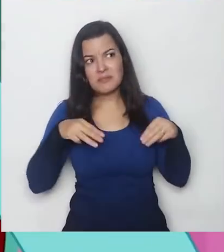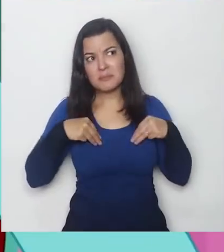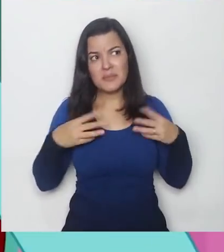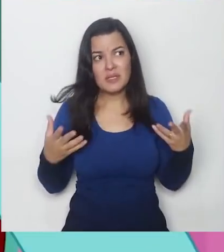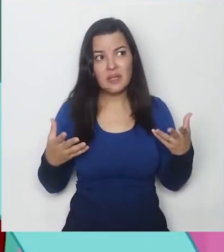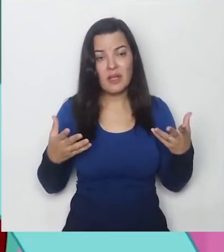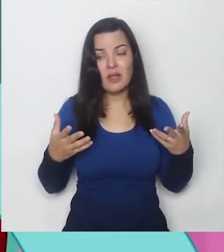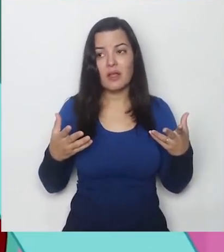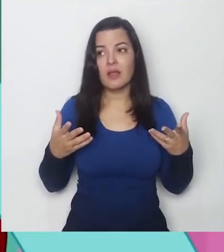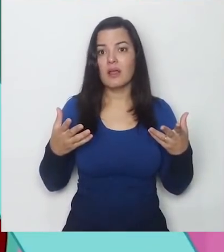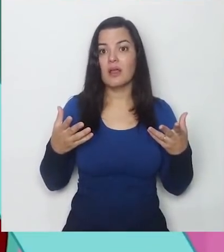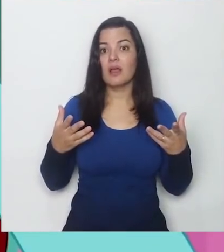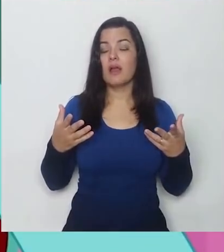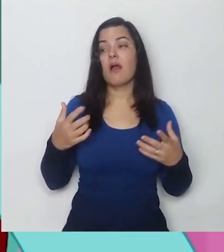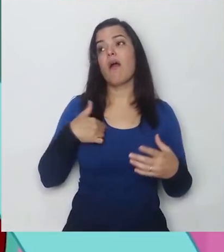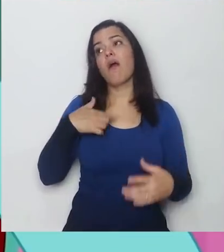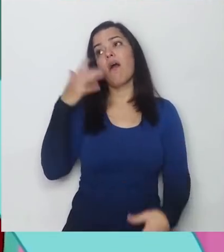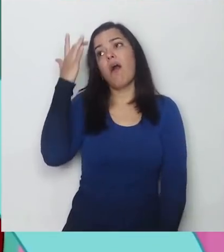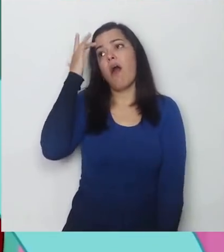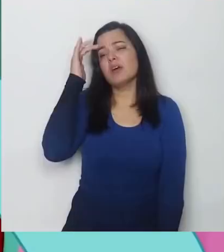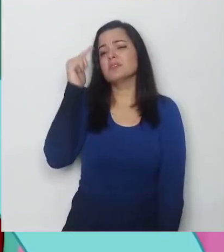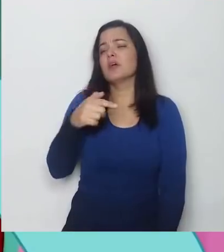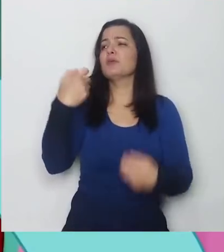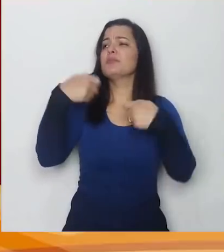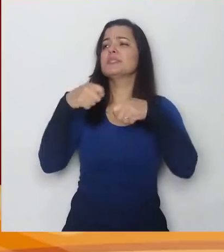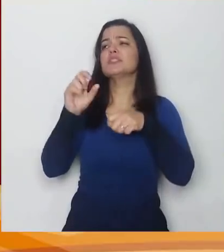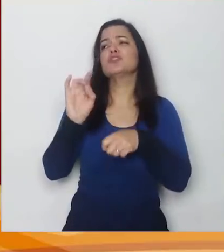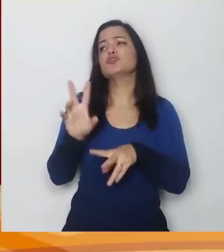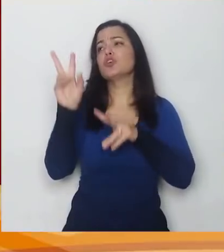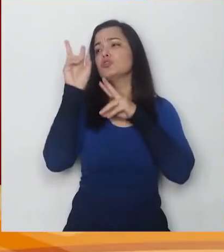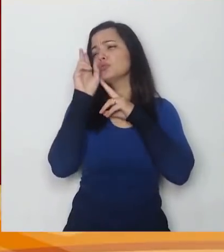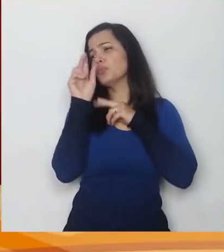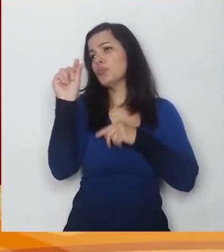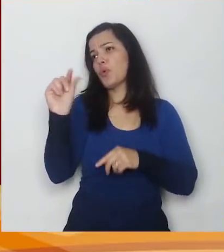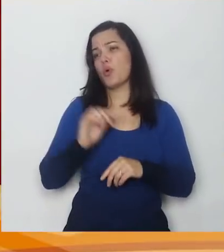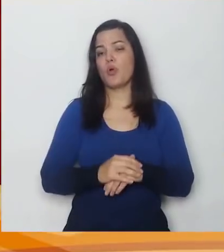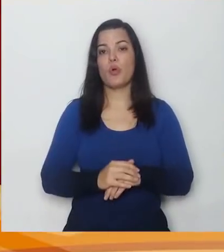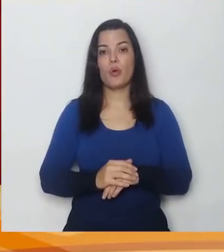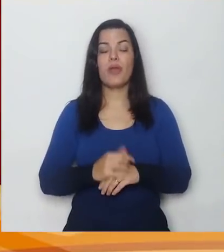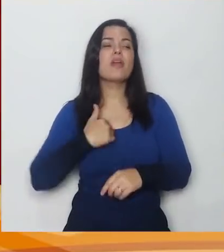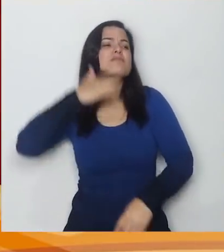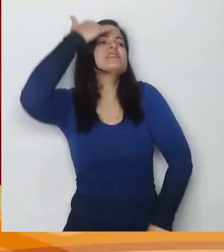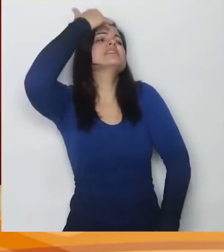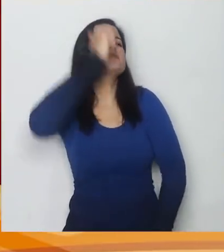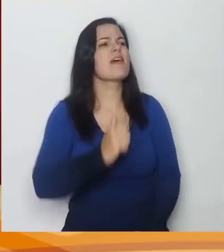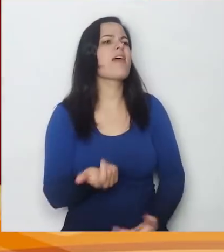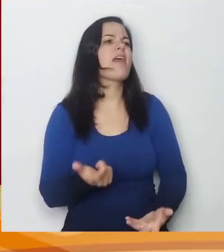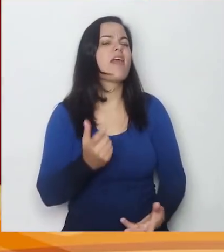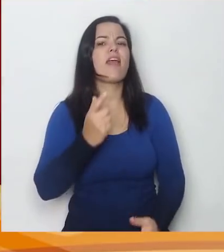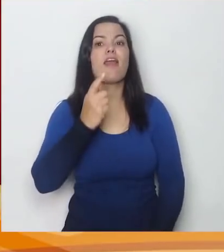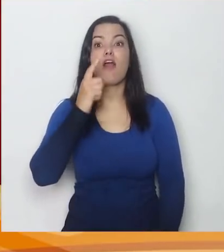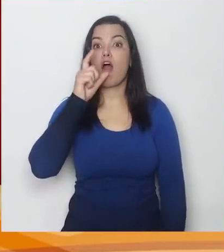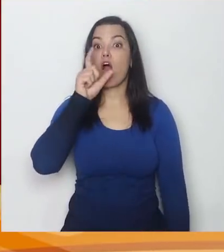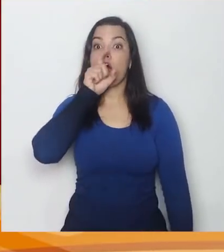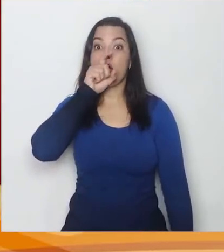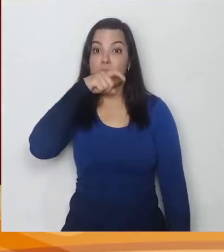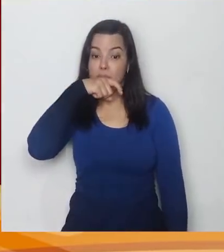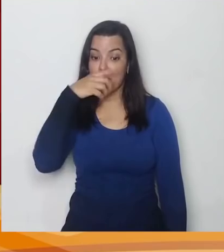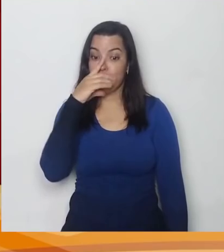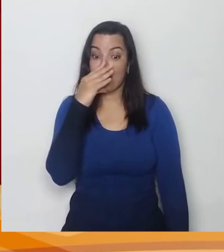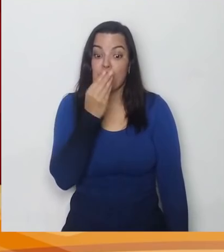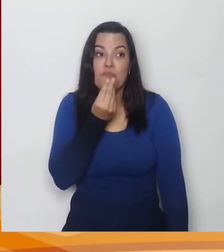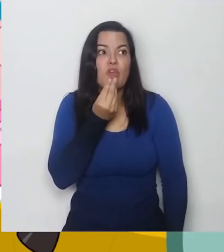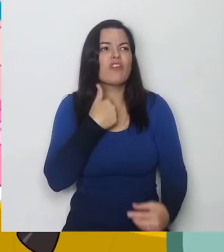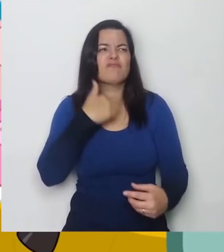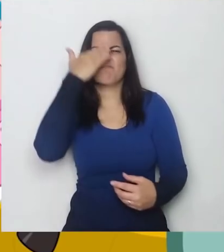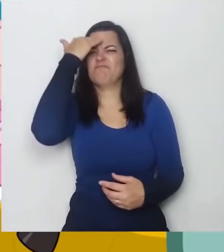Acho que a Mika só está precisando tirar um cochilo. Eu sei! Bico é comigo mesmo. A Mika está